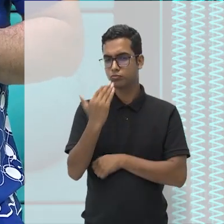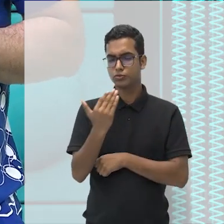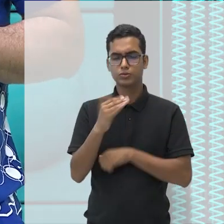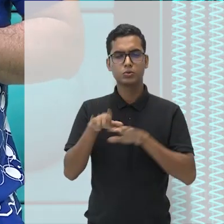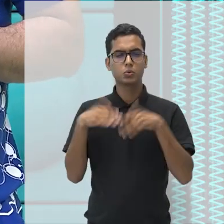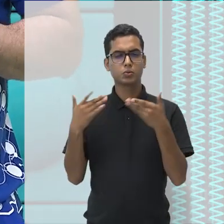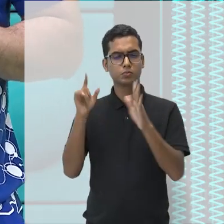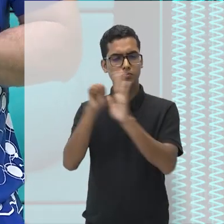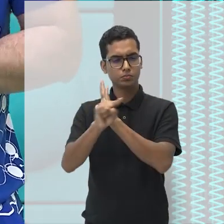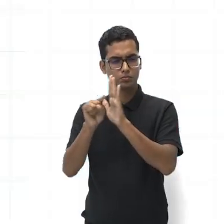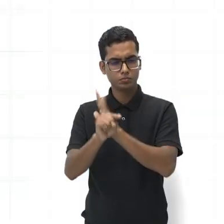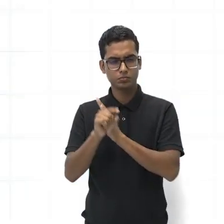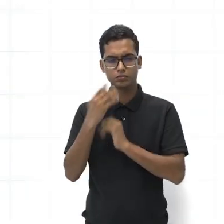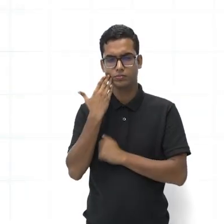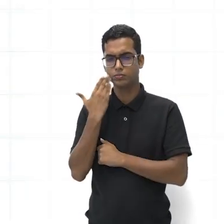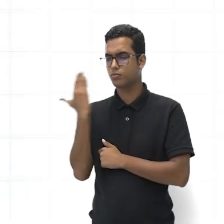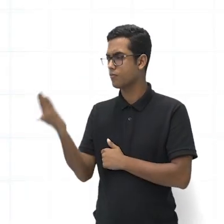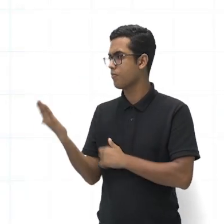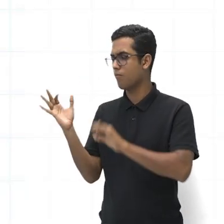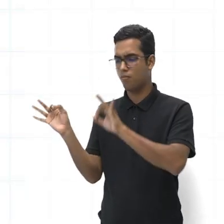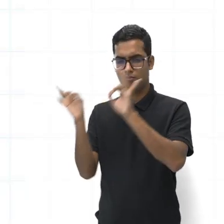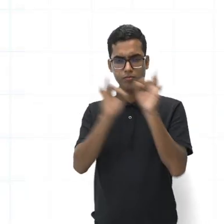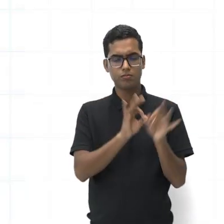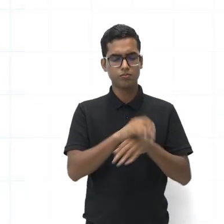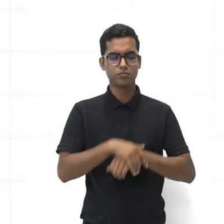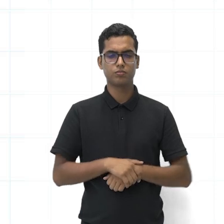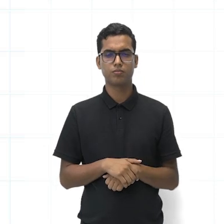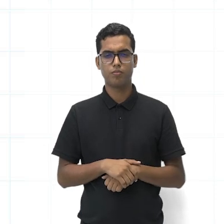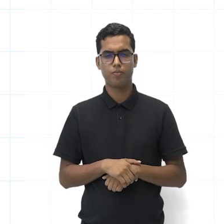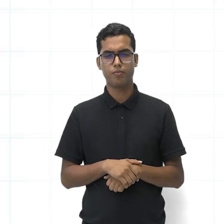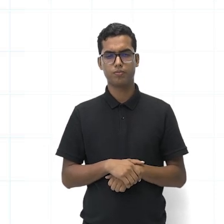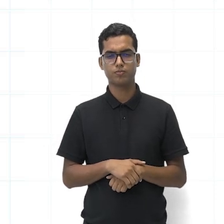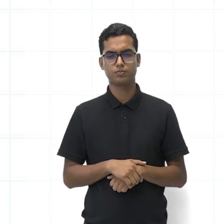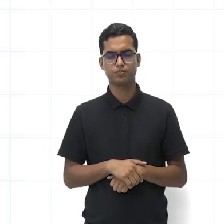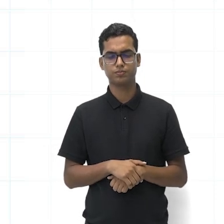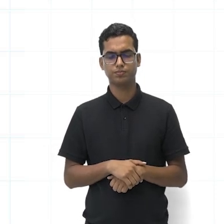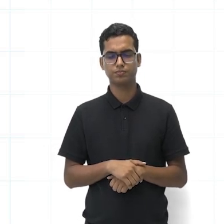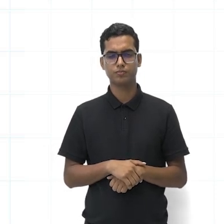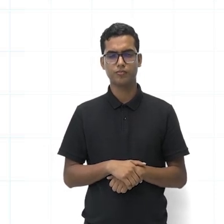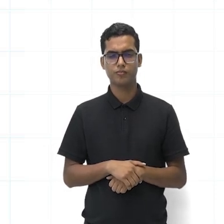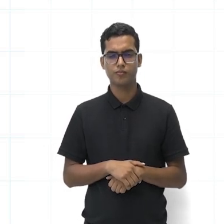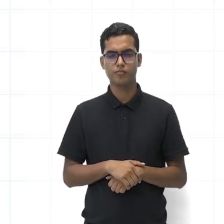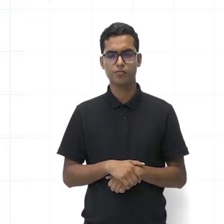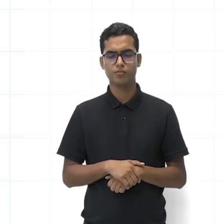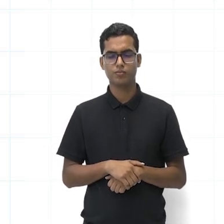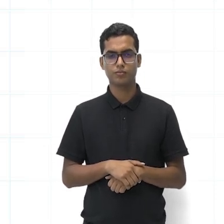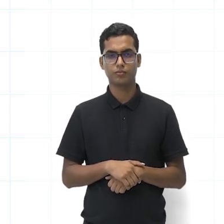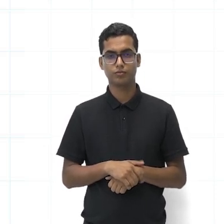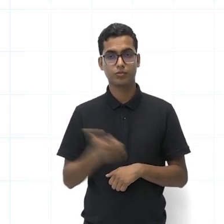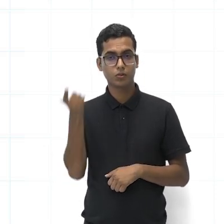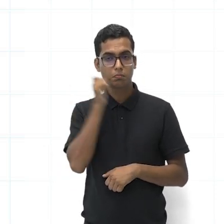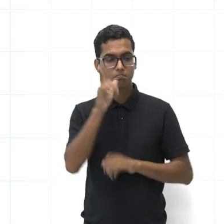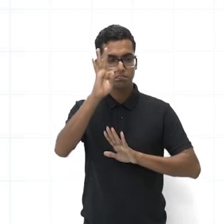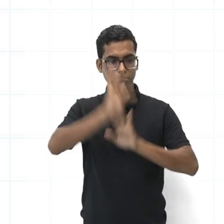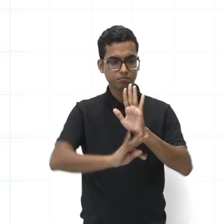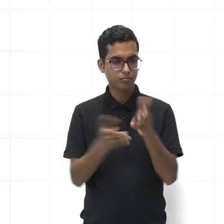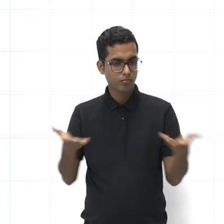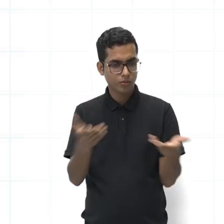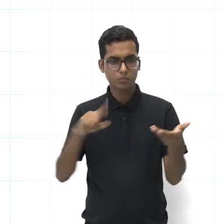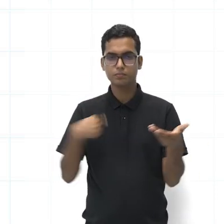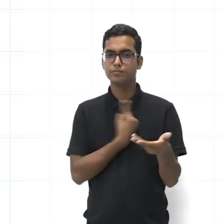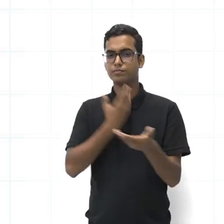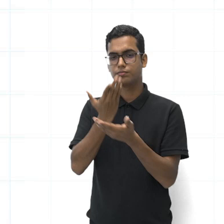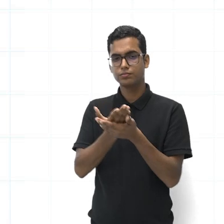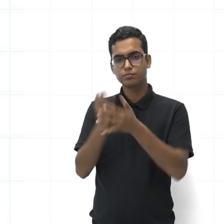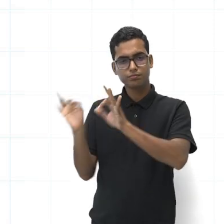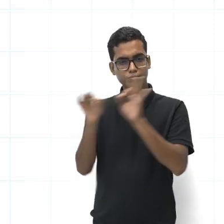são essas perguntas? Vamos dar uma olhadinha? Olha só. Então, para a gente chegar a esse texto no qual nós já vimos,